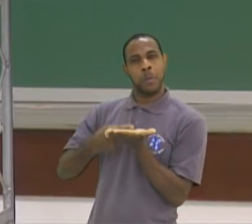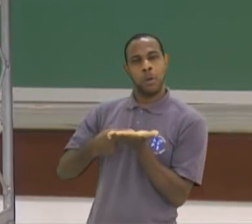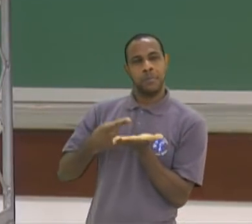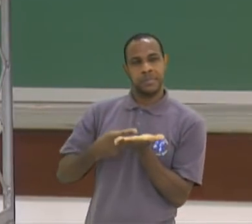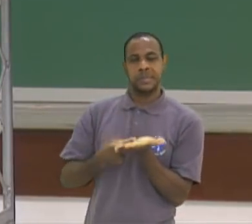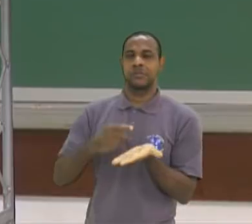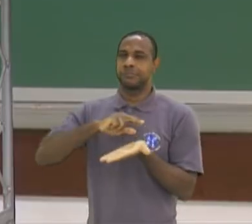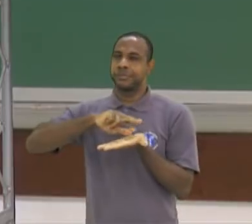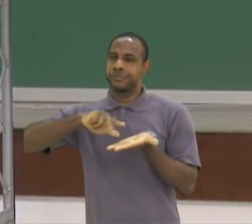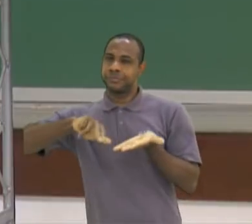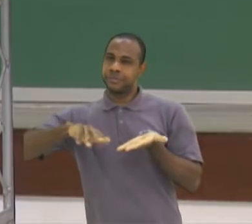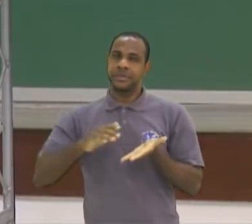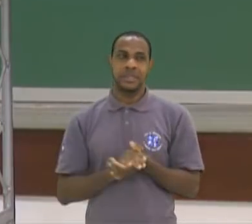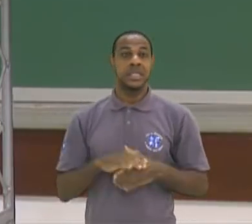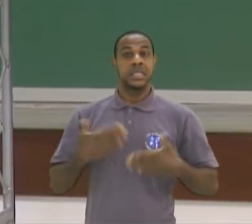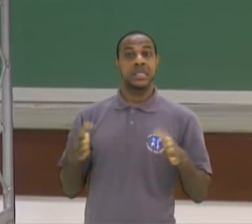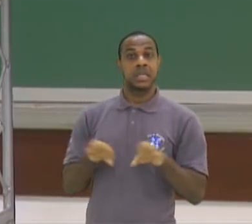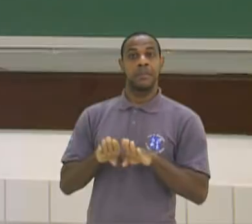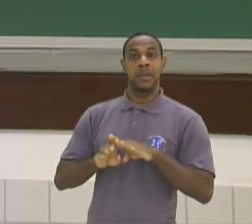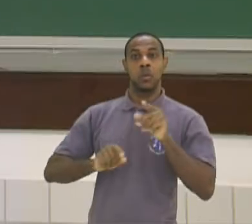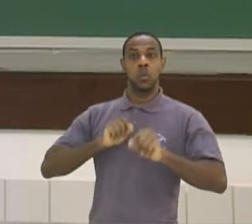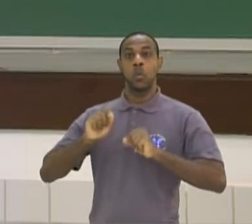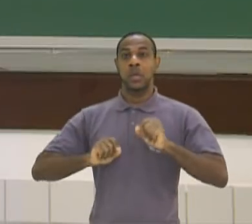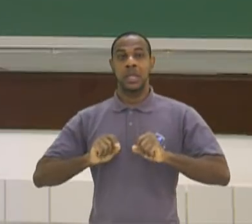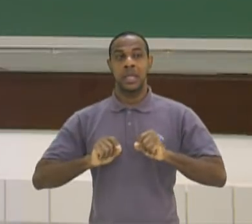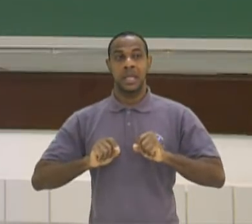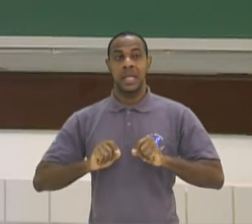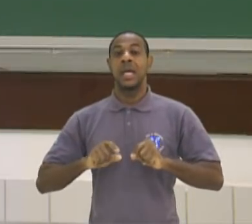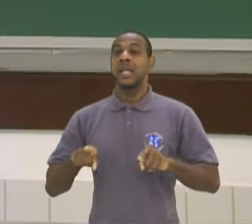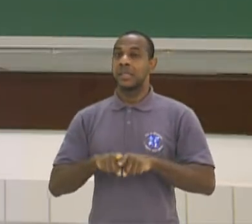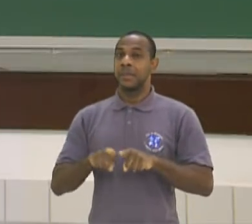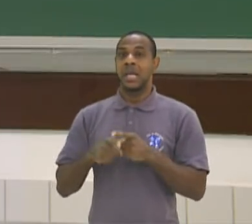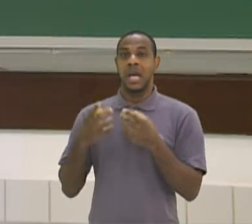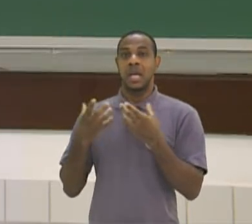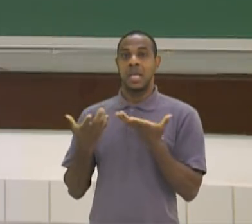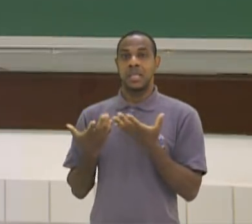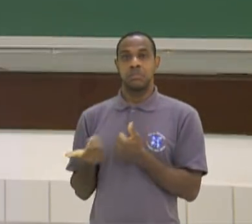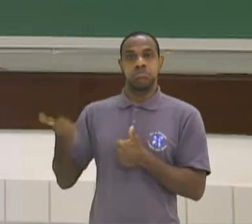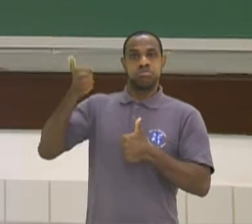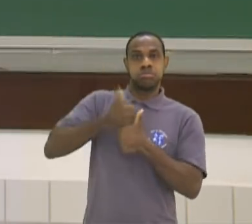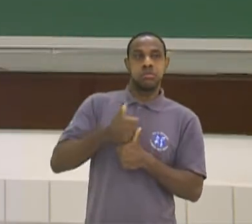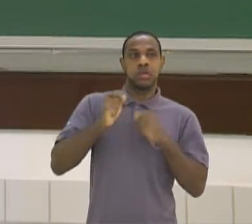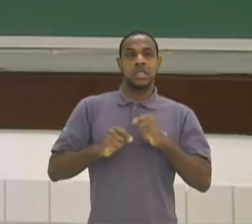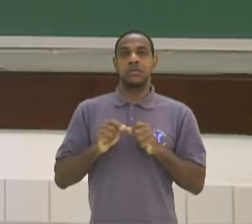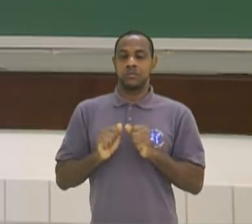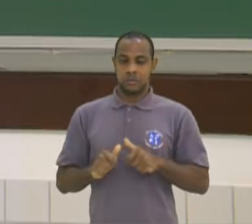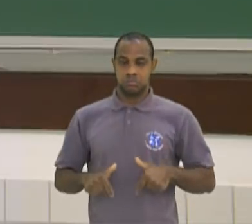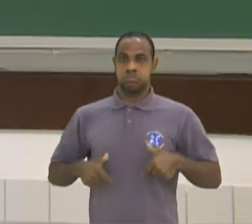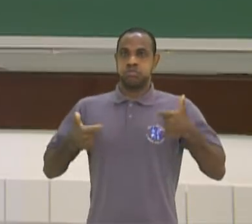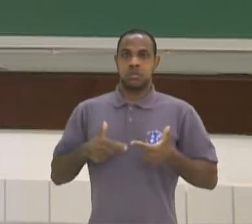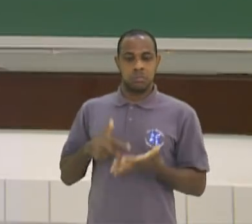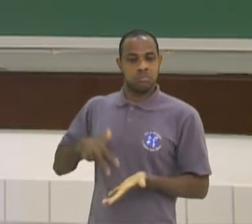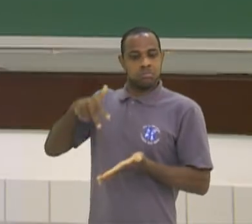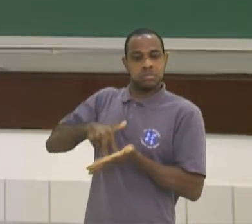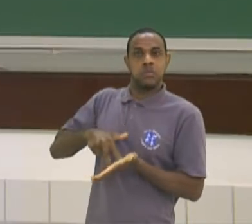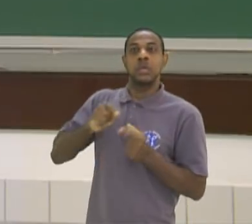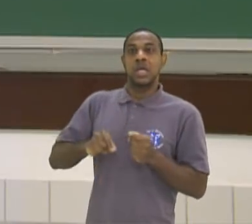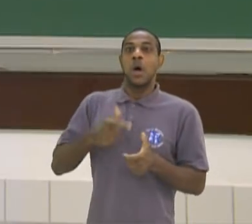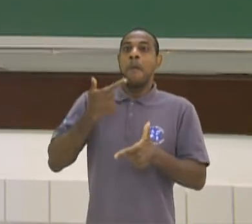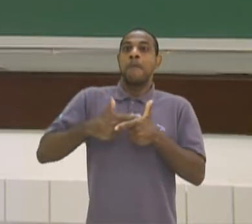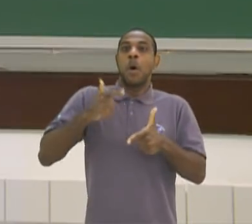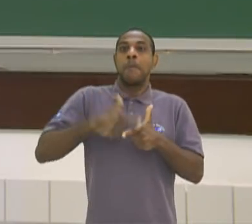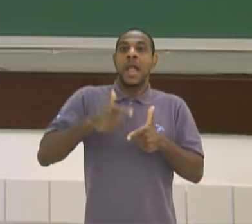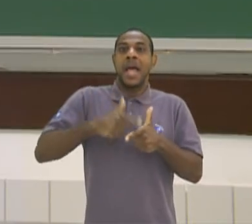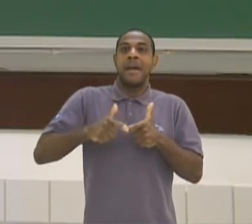nós vimos na última aula. Além disso, lembre-se que ele assumiu o governo tendo de enfrentar aquela crise